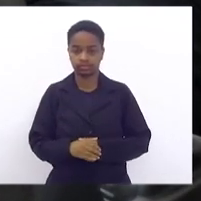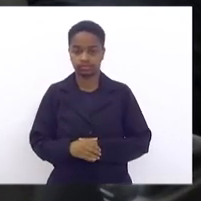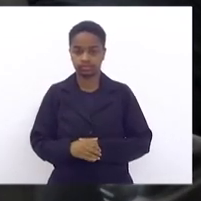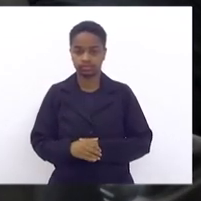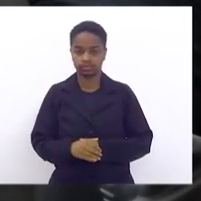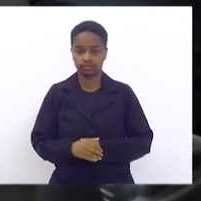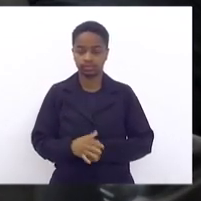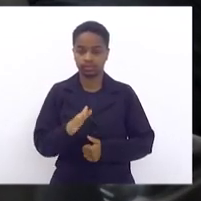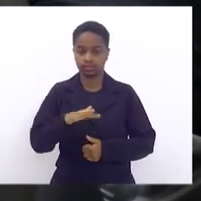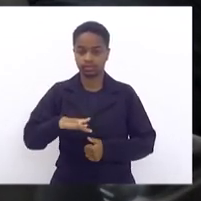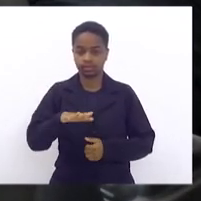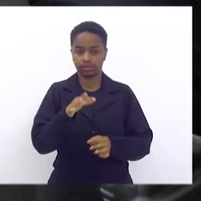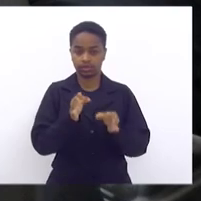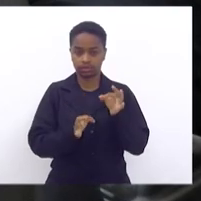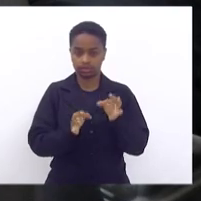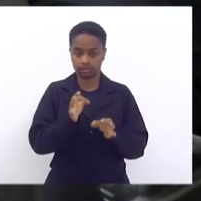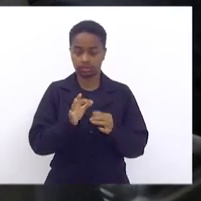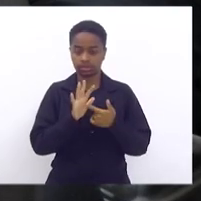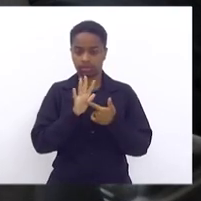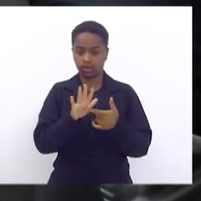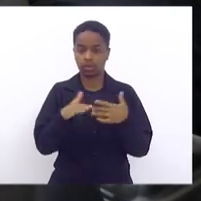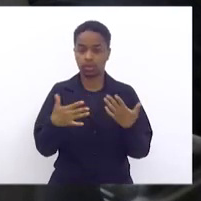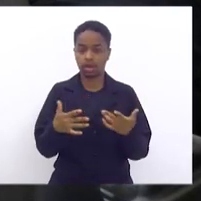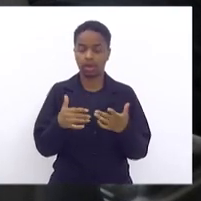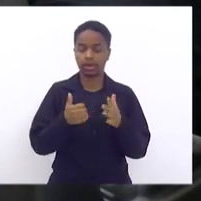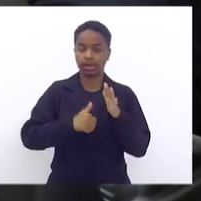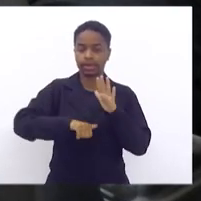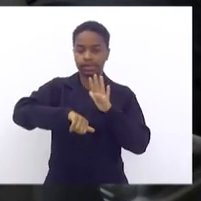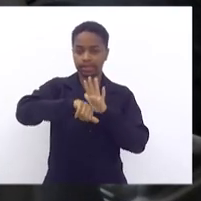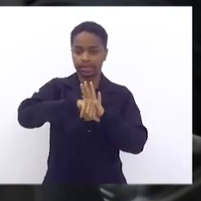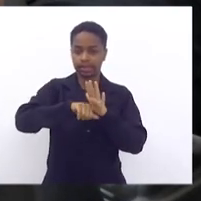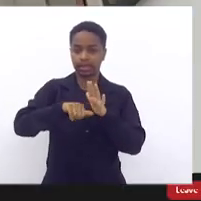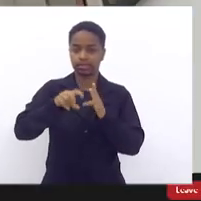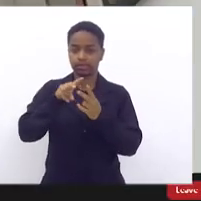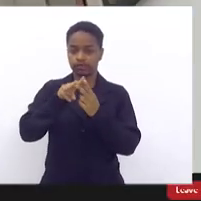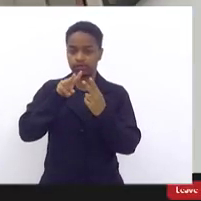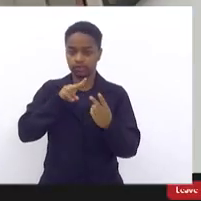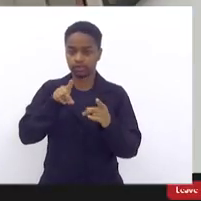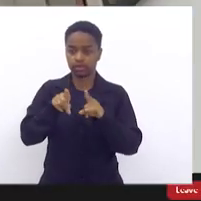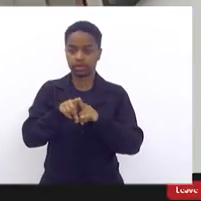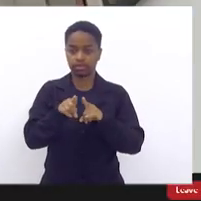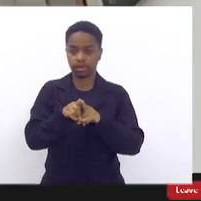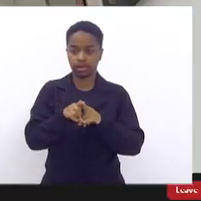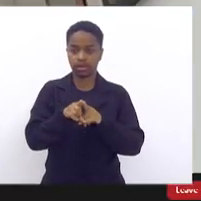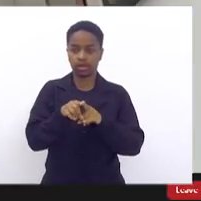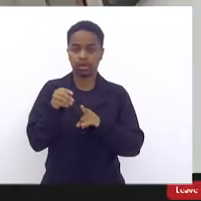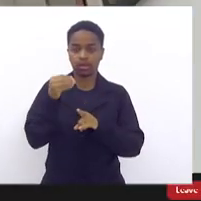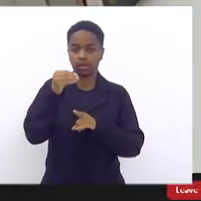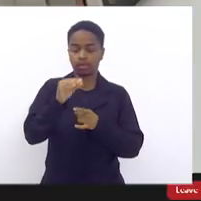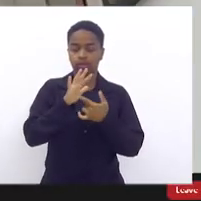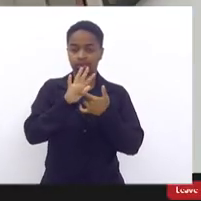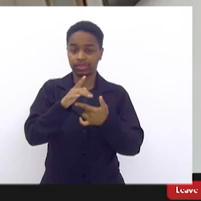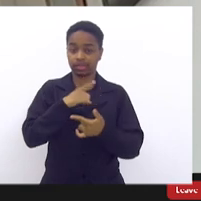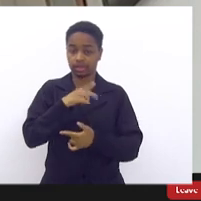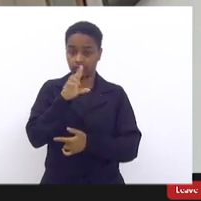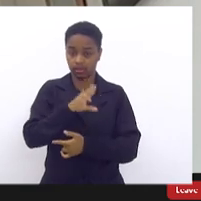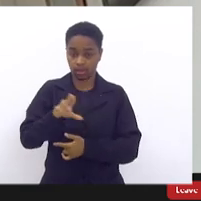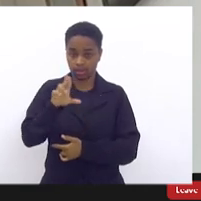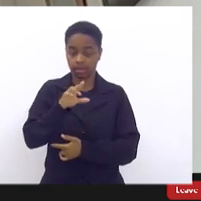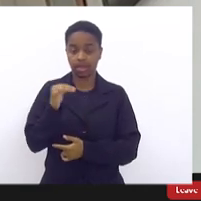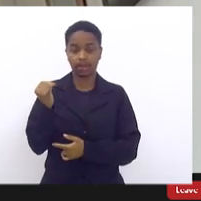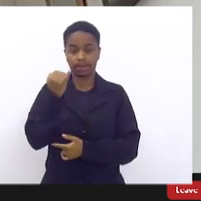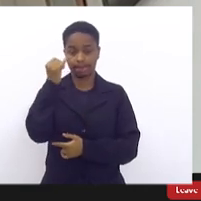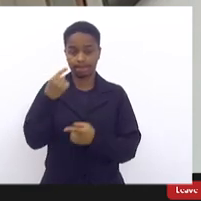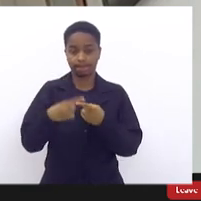léxico jurídico os crimes cibernéticos e dar nomes a esses crimes é muito importante para a gente